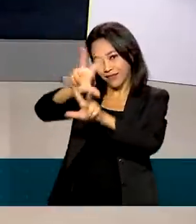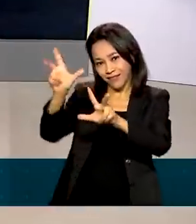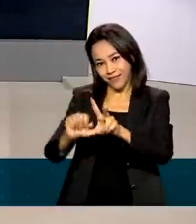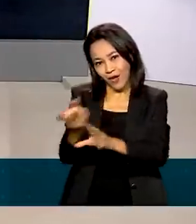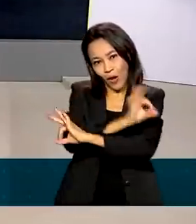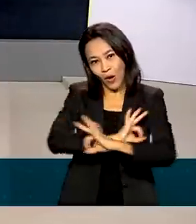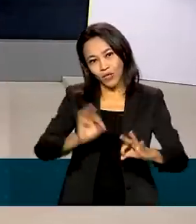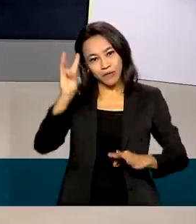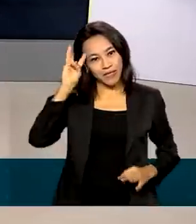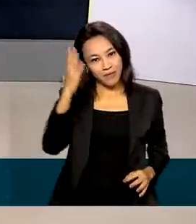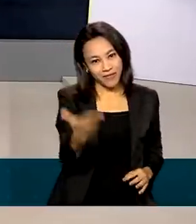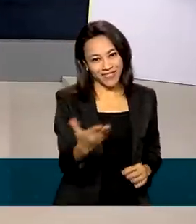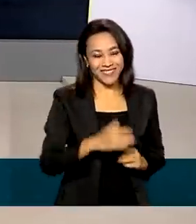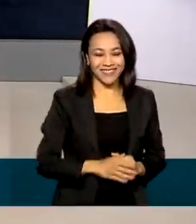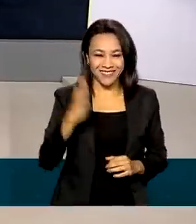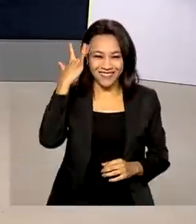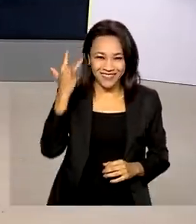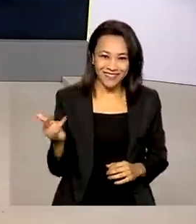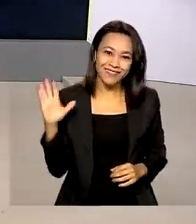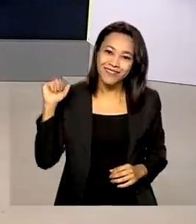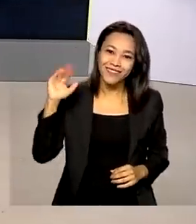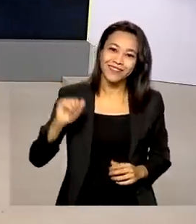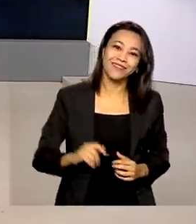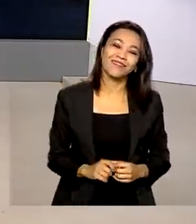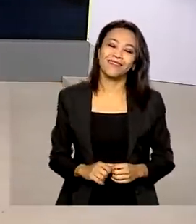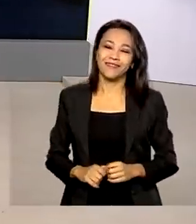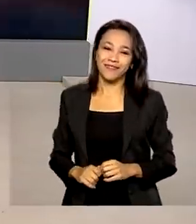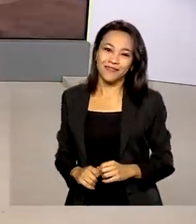ótima terça-feira para você e até amanhã. Tchau, tchau.